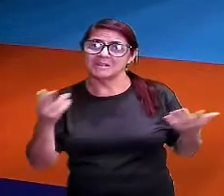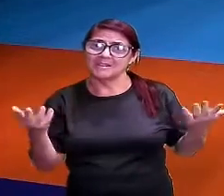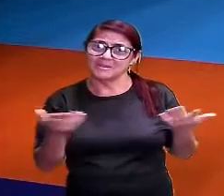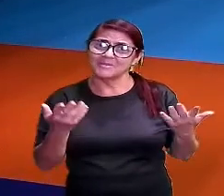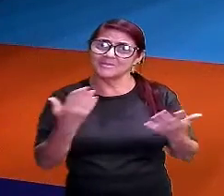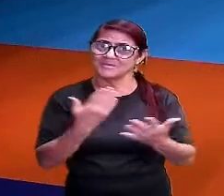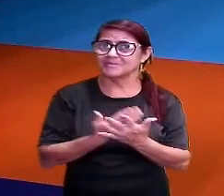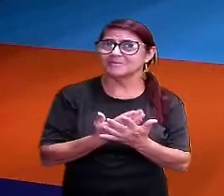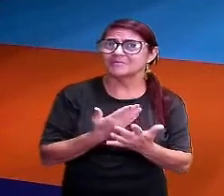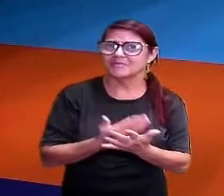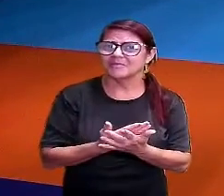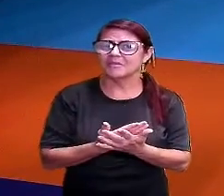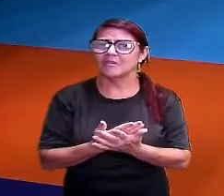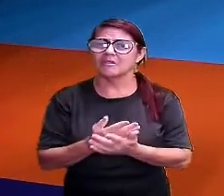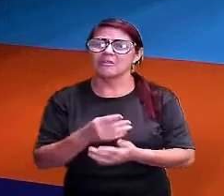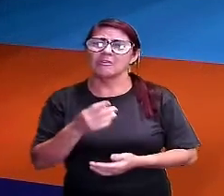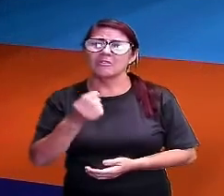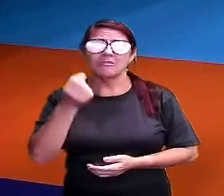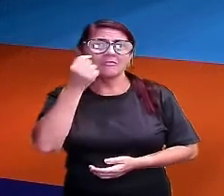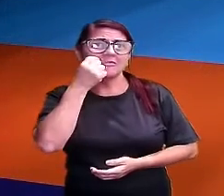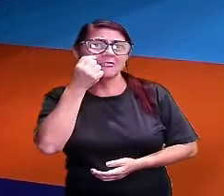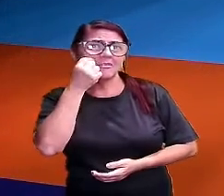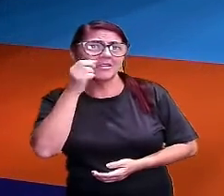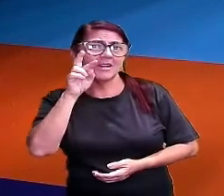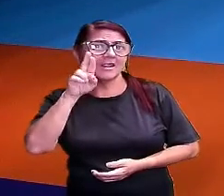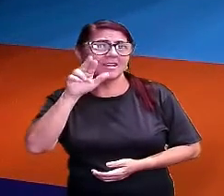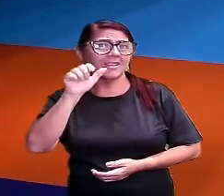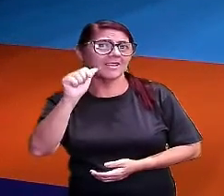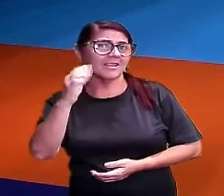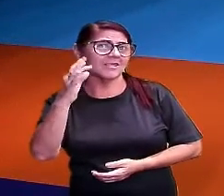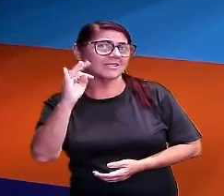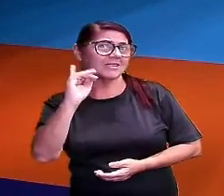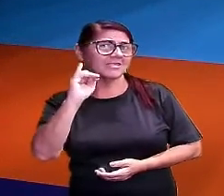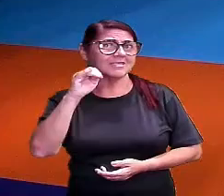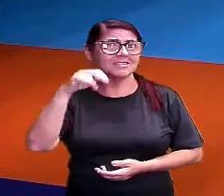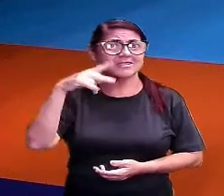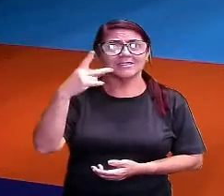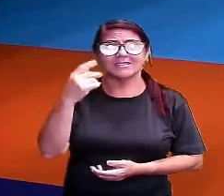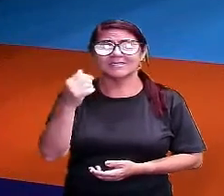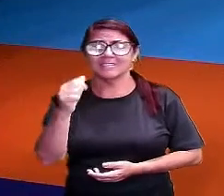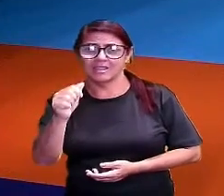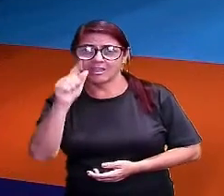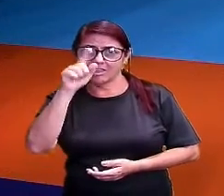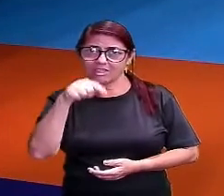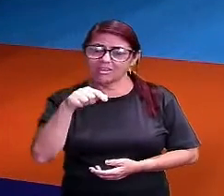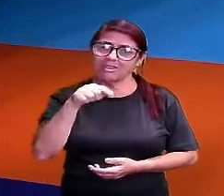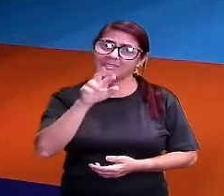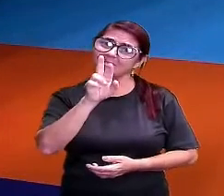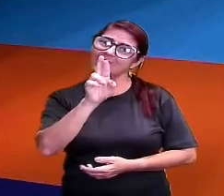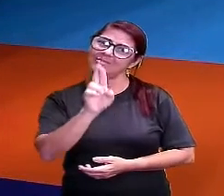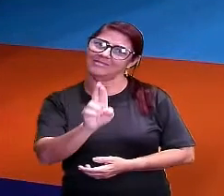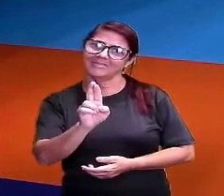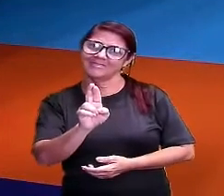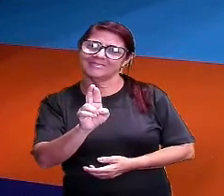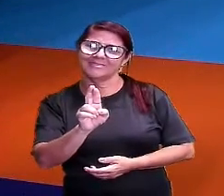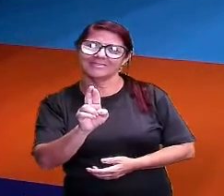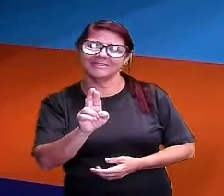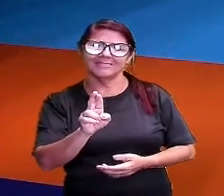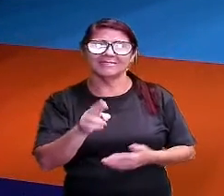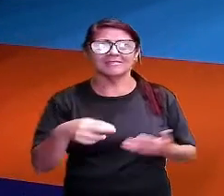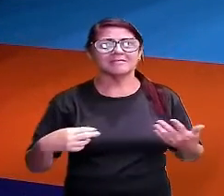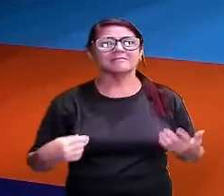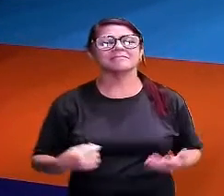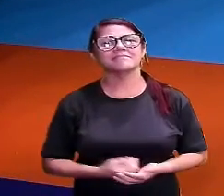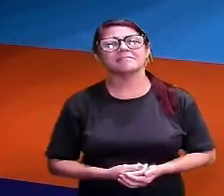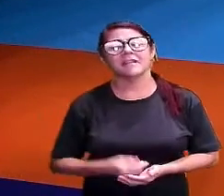de hoje. Quando a gente fala ratinha, a gente está usando a letra R, não é? Isso mesmo. Então, aí agora a gente